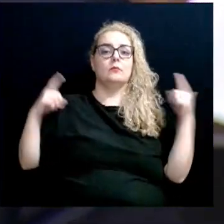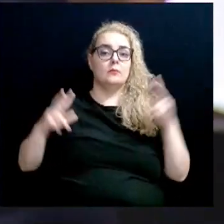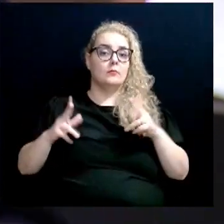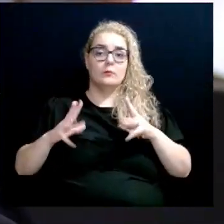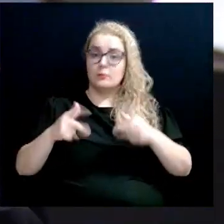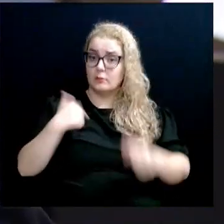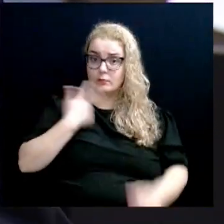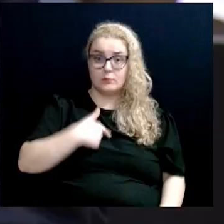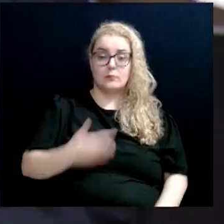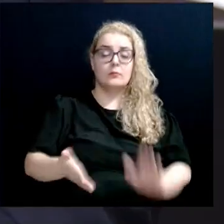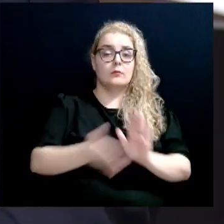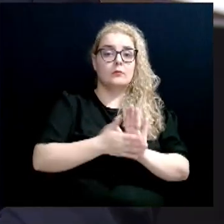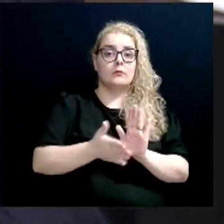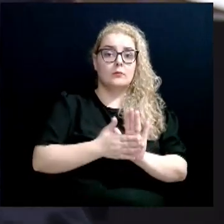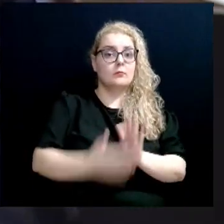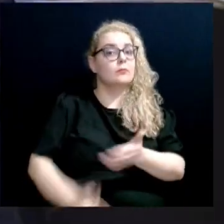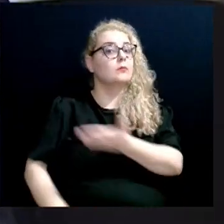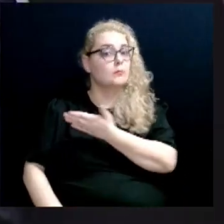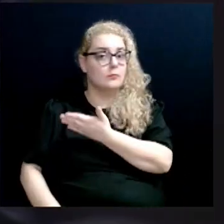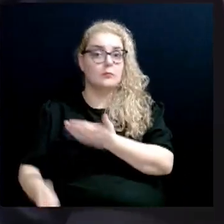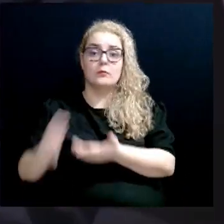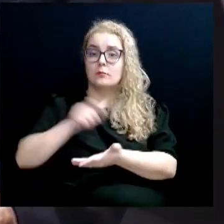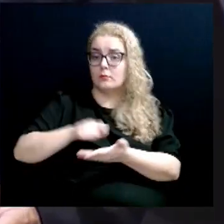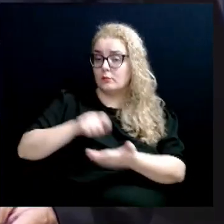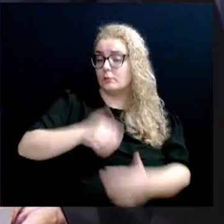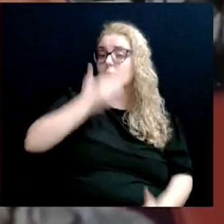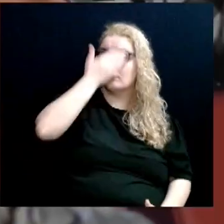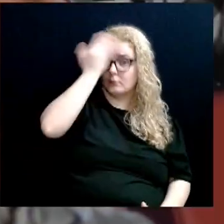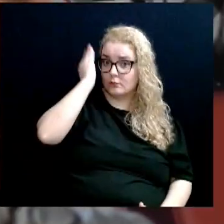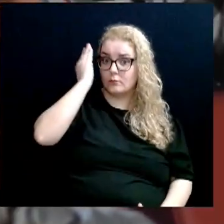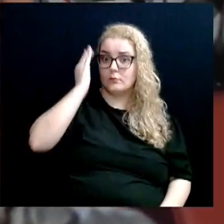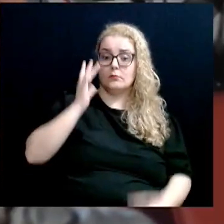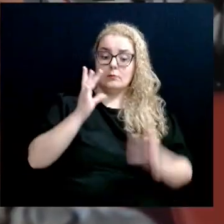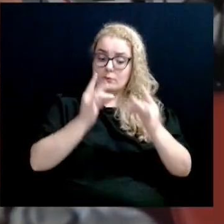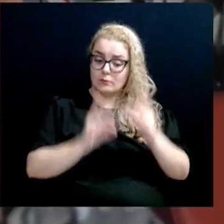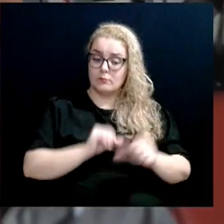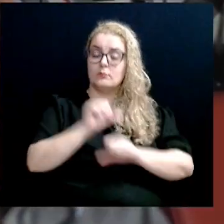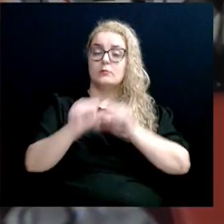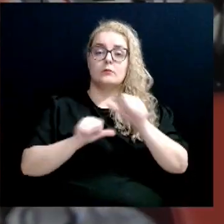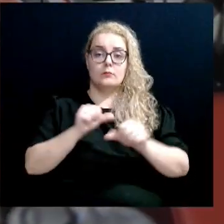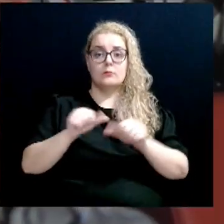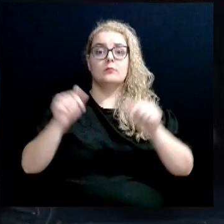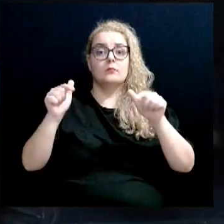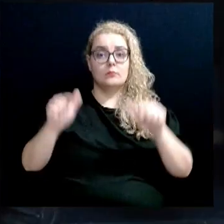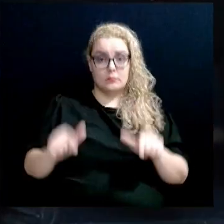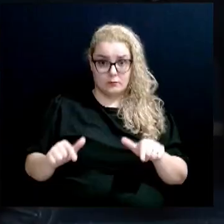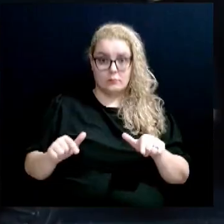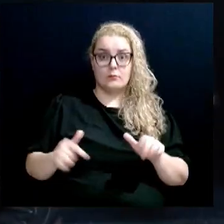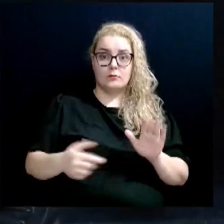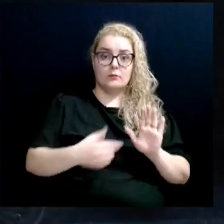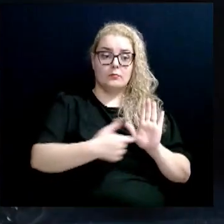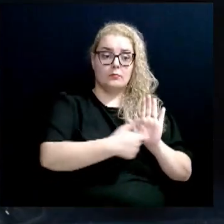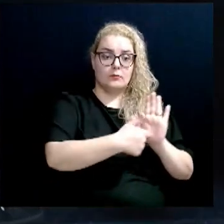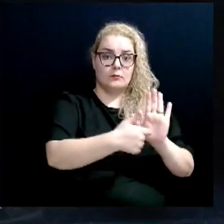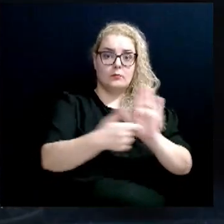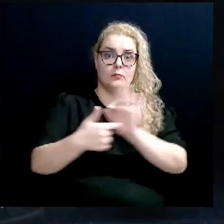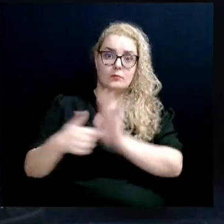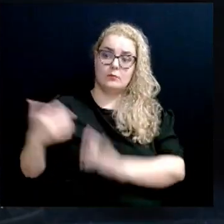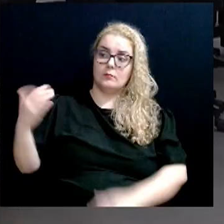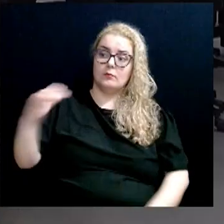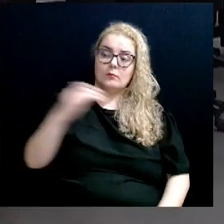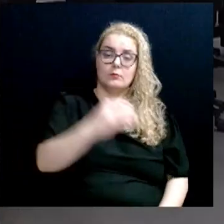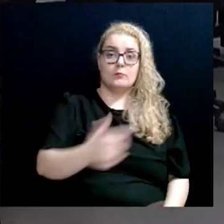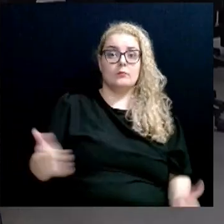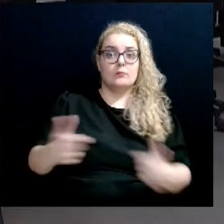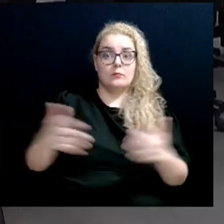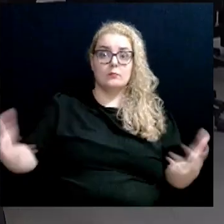de autoria do vereador Luiz Iabico prevê mudanças no ambiente das exibições para reduzir estímulos